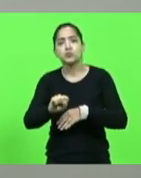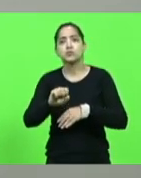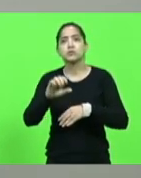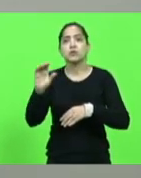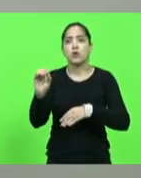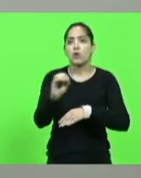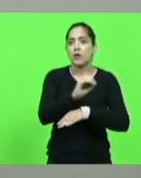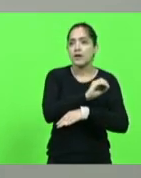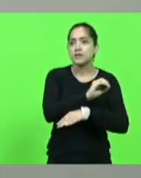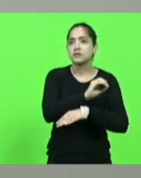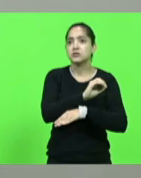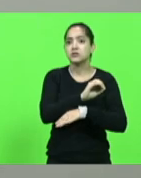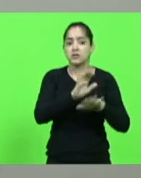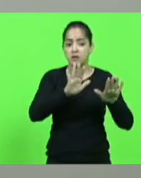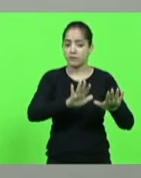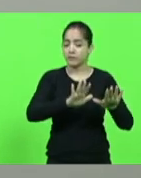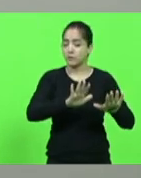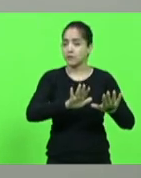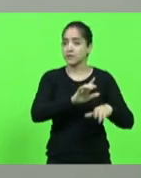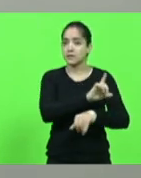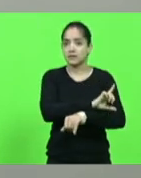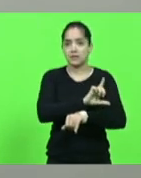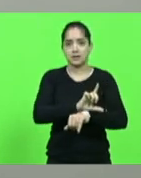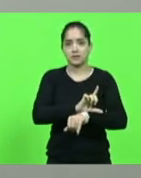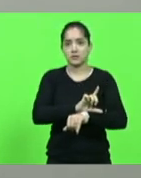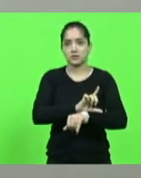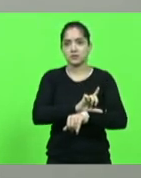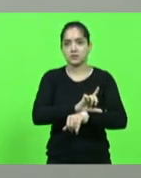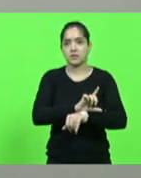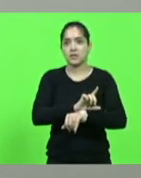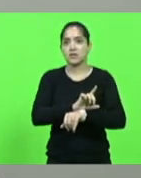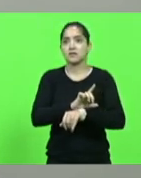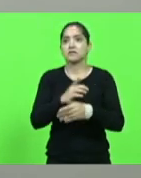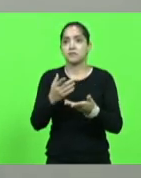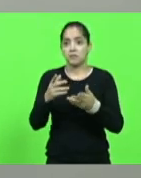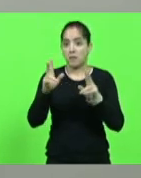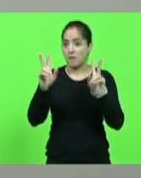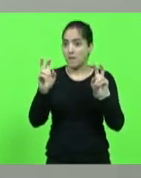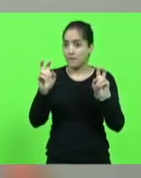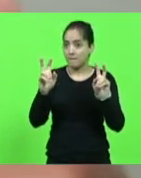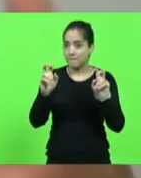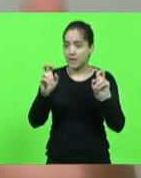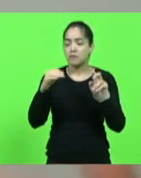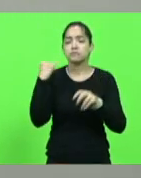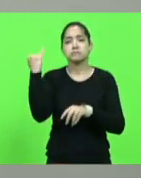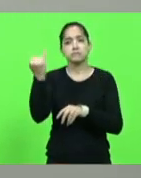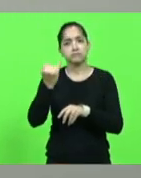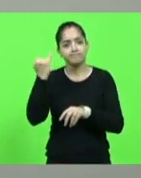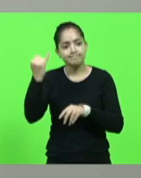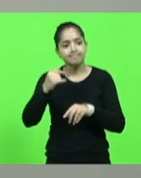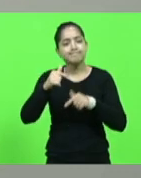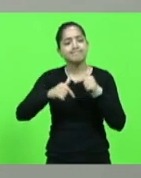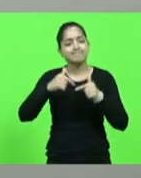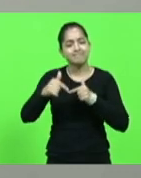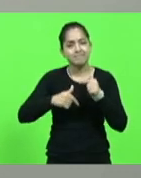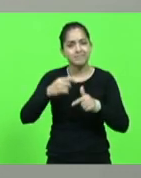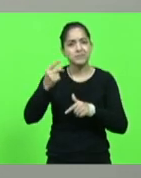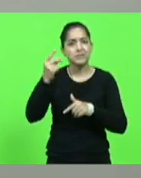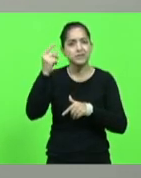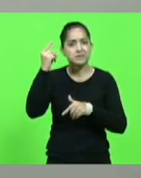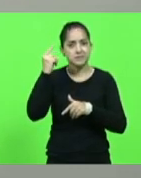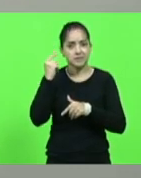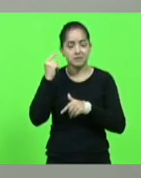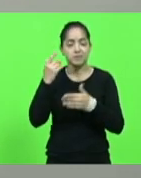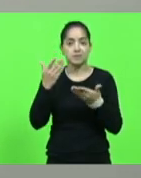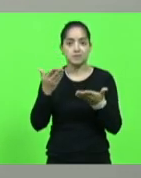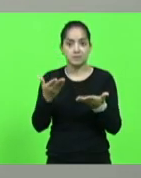da minha região, eu fico aqui na minha região. E agora quando vem a Lages, numa pauta que é importante, uma pauta que eu estou trabalhando há tanto tempo, e